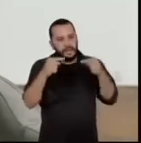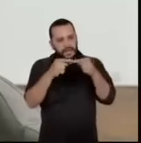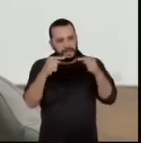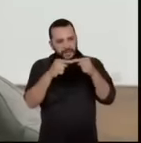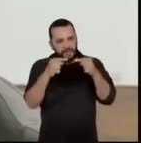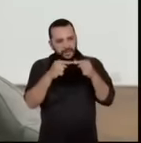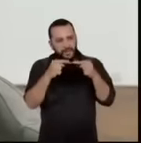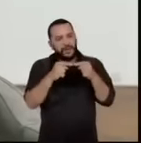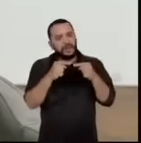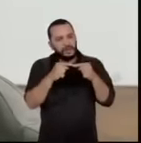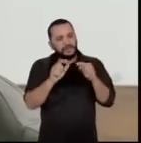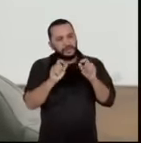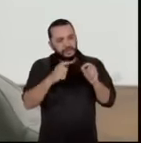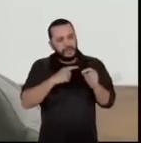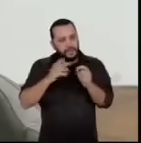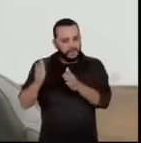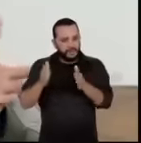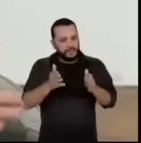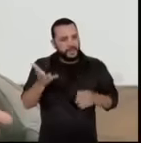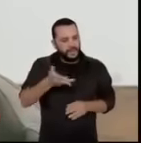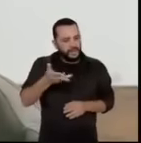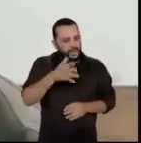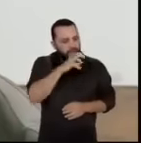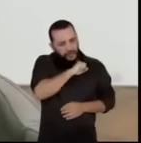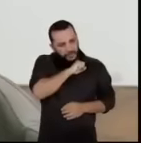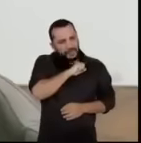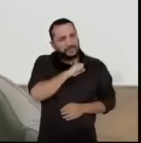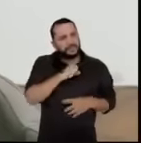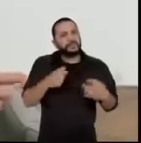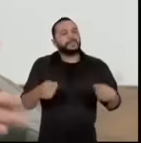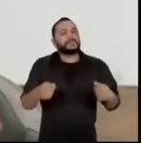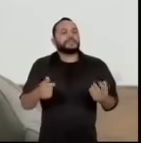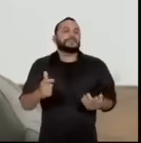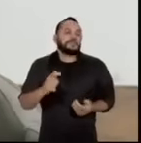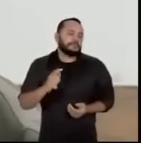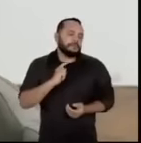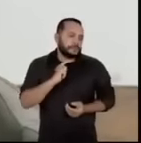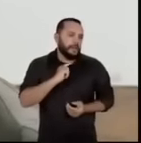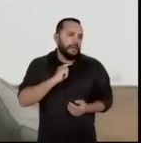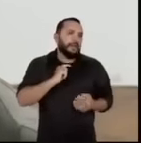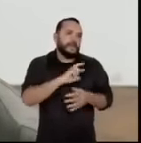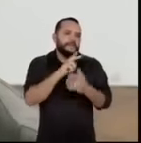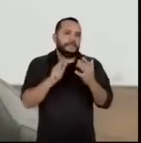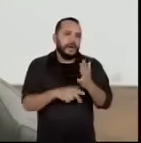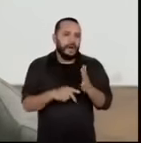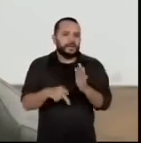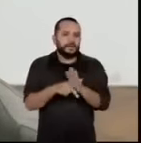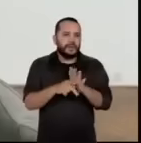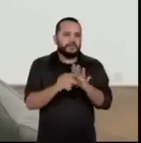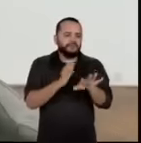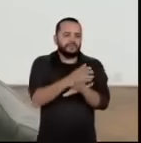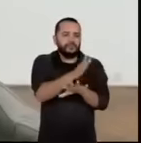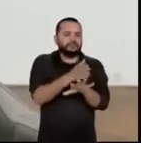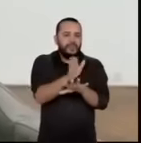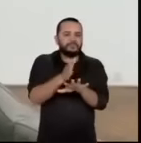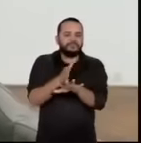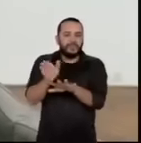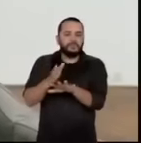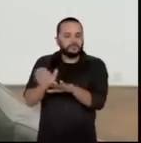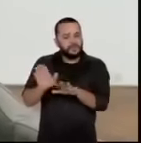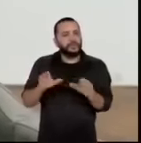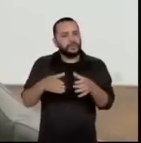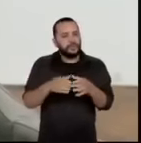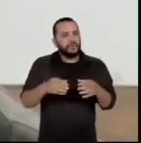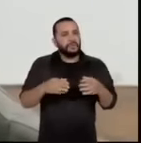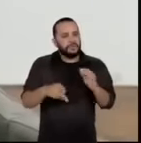esse processo mais célere. Por outro lado, nós estamos falando de várias partes participando dessa discussão. O